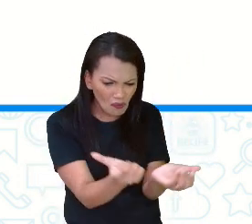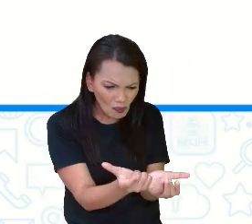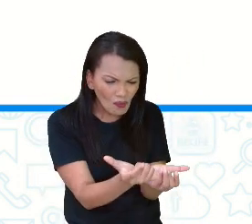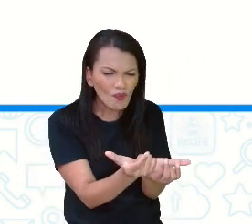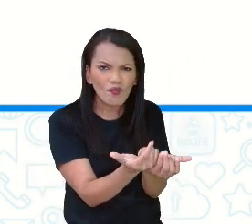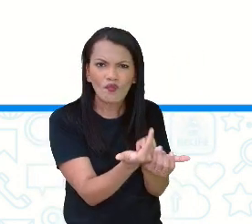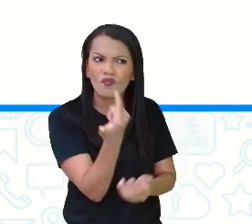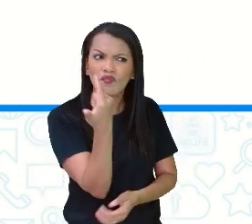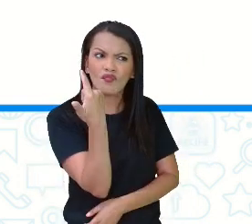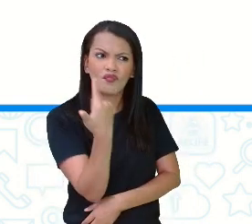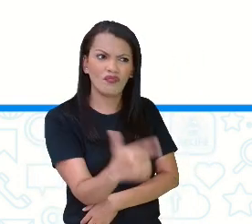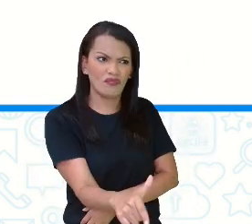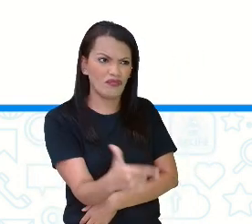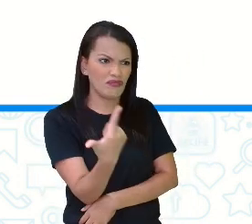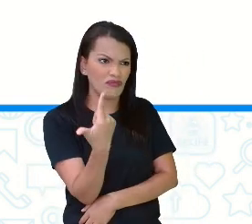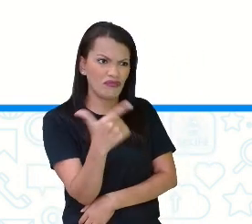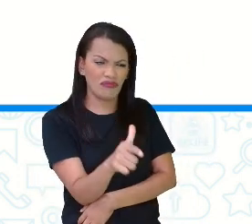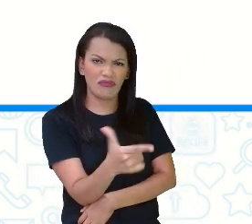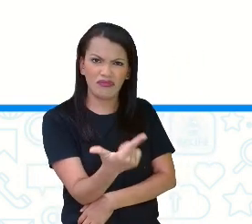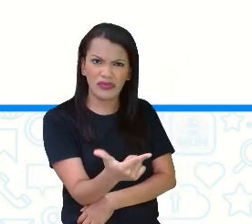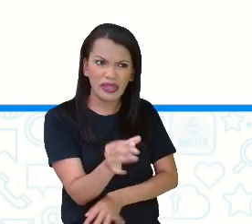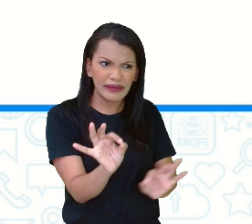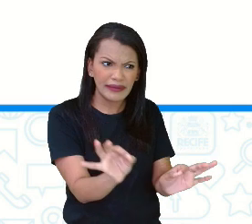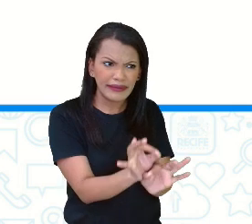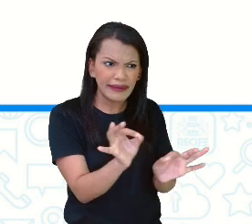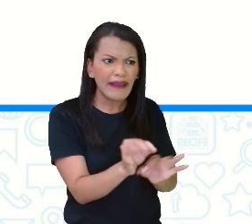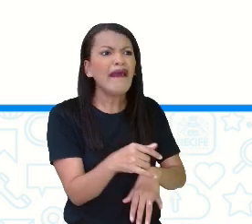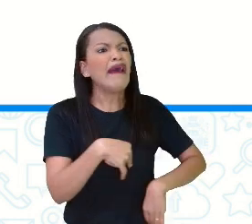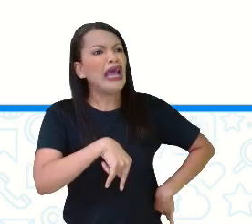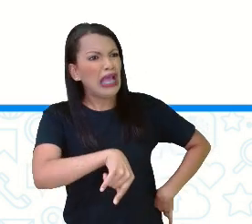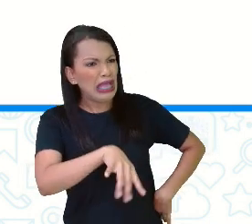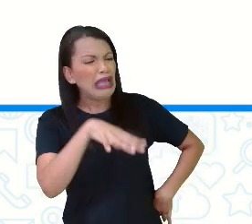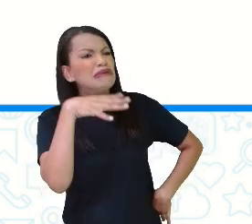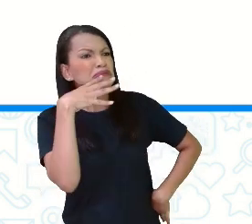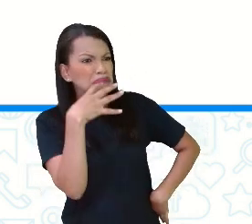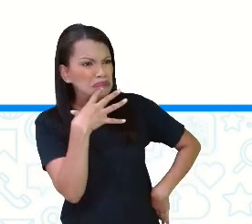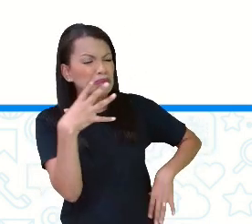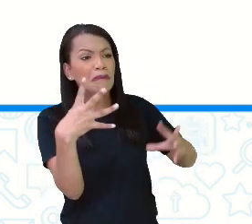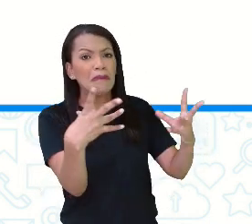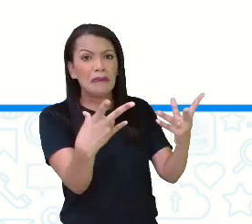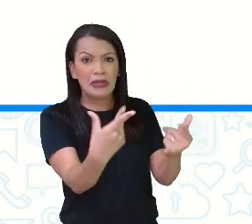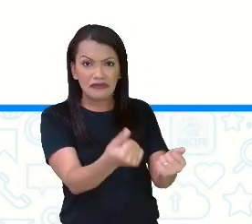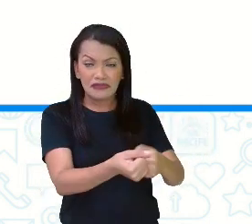grande compenetração. É magnífico! Exclamaram o